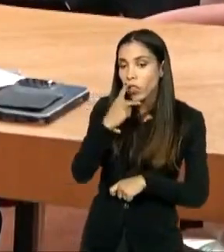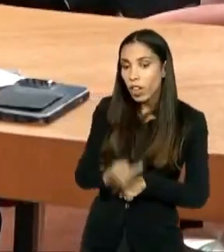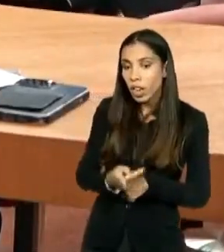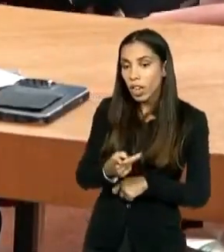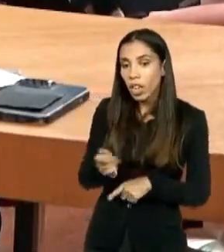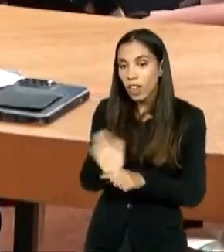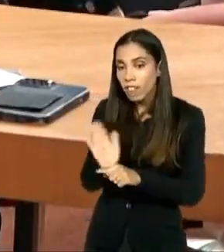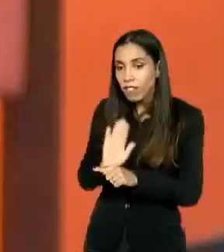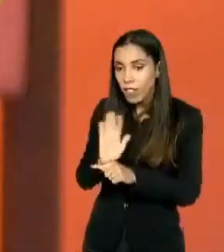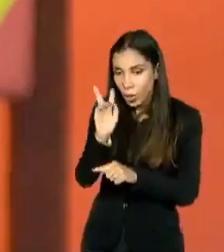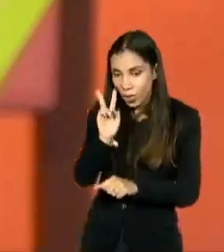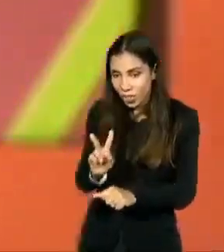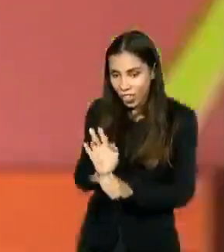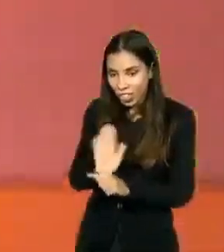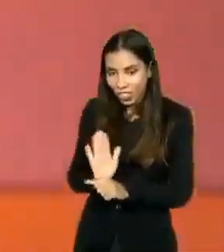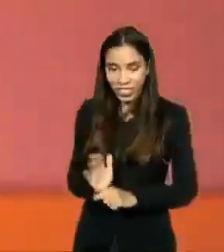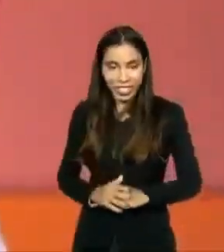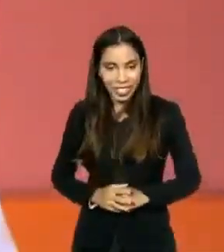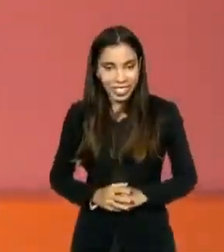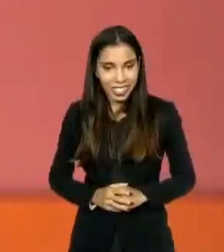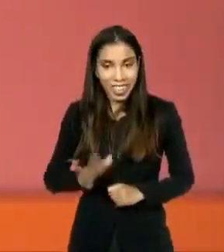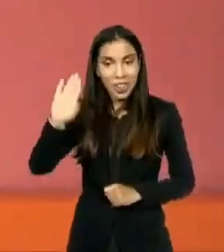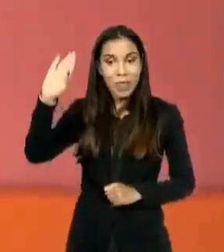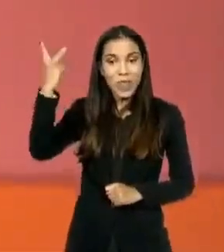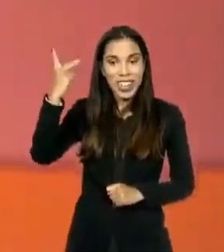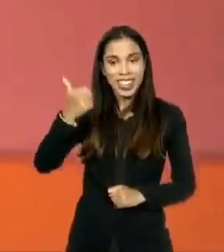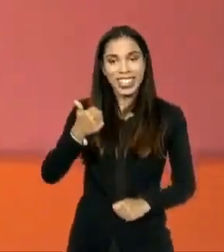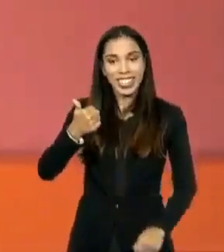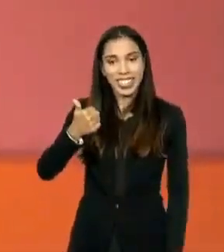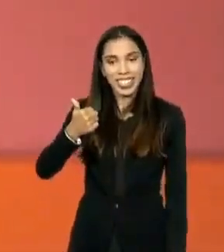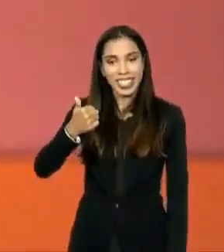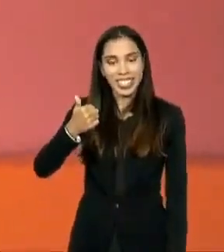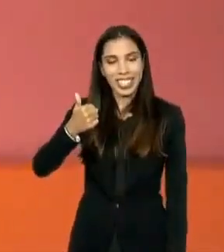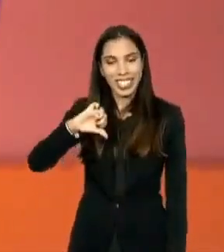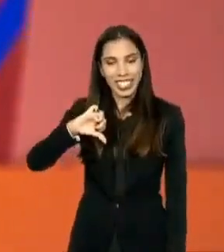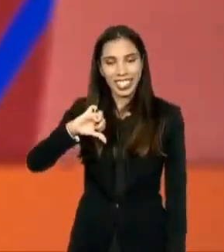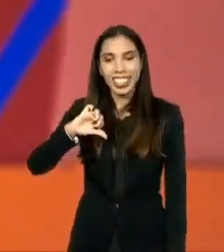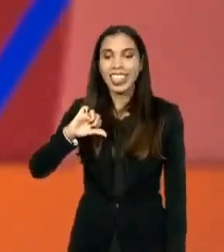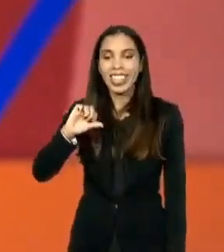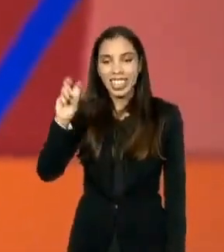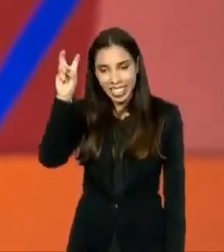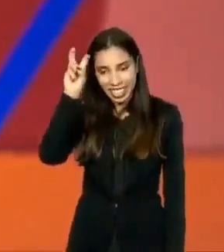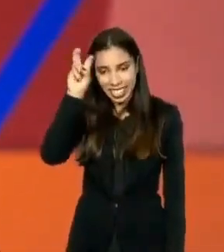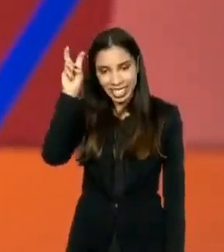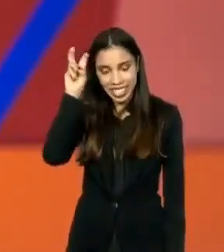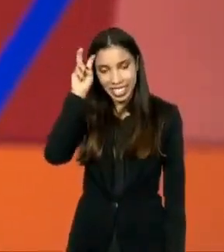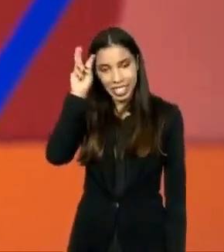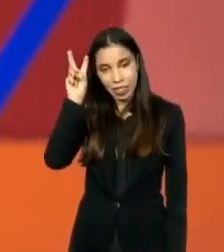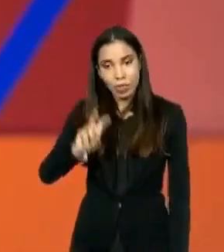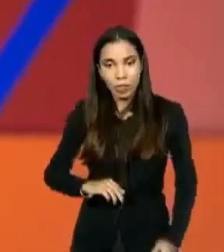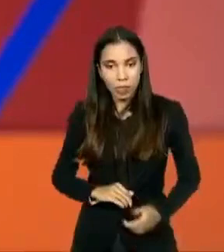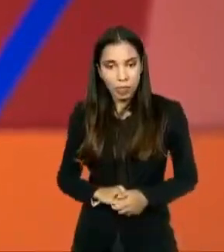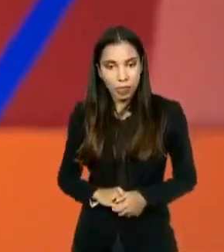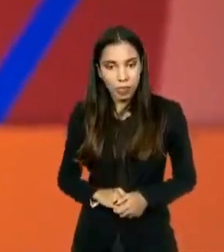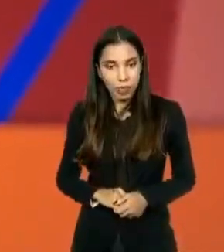seu filme, não é isso? Belo Horizonte agora, às 19 horas, quinta-feira. Ah lá, agora Belo Horizonte, diga aí.